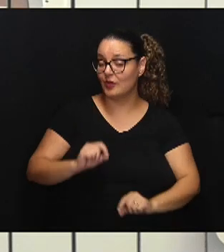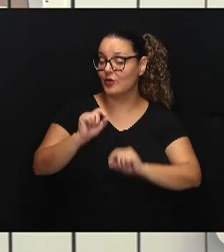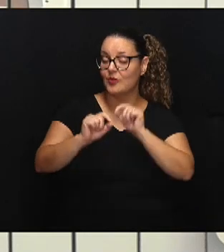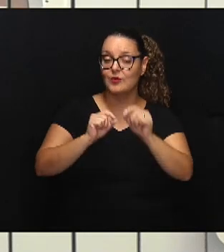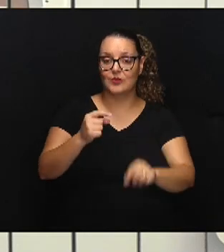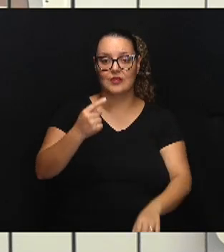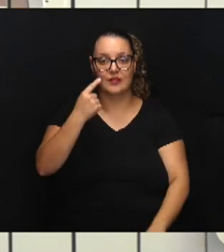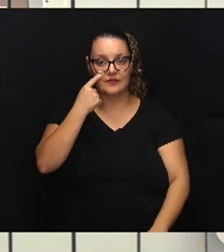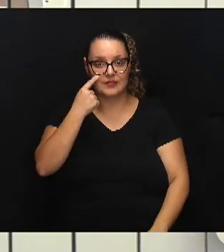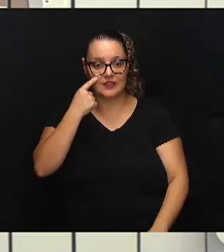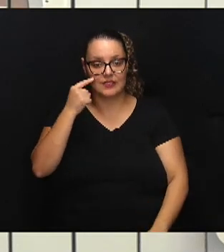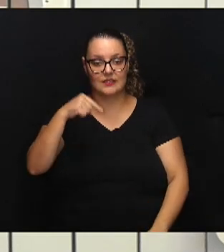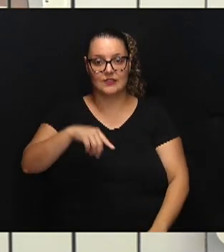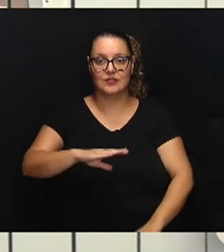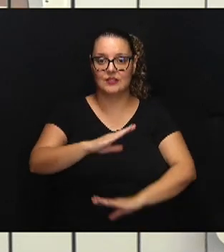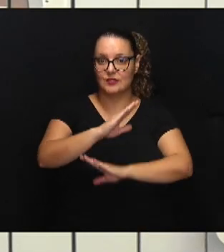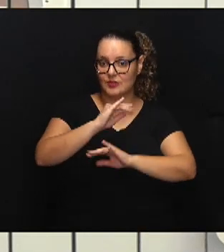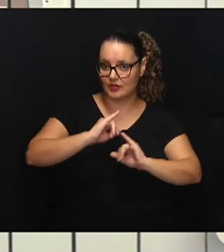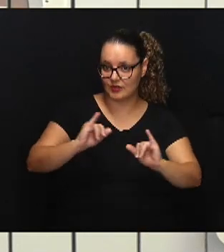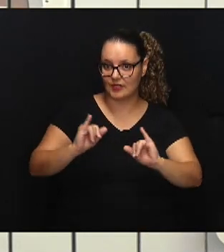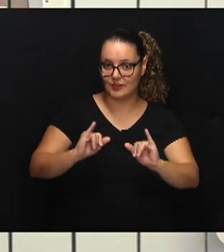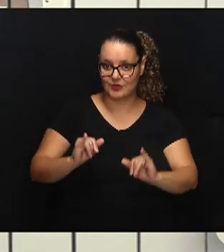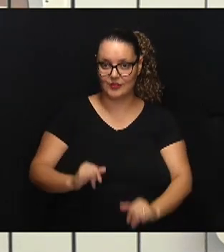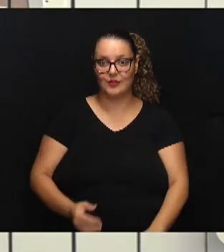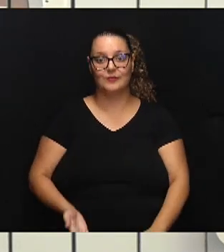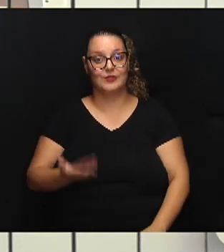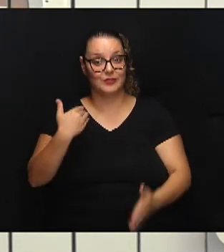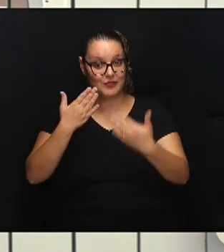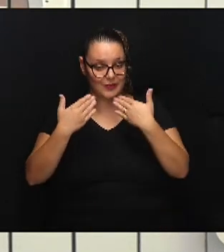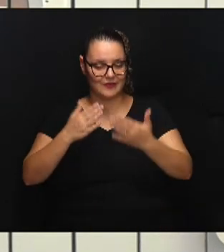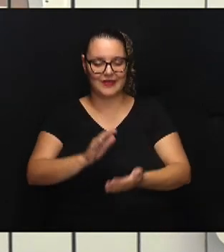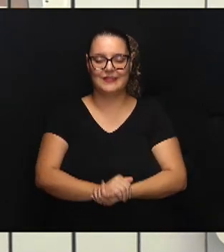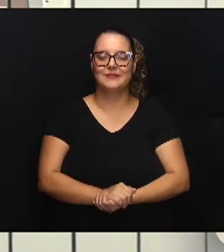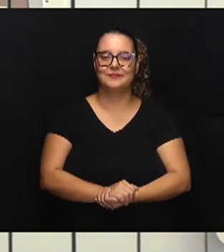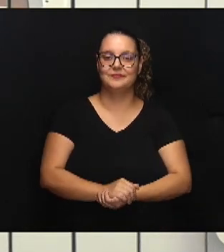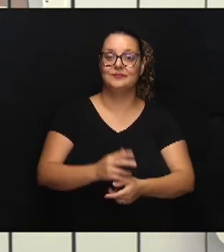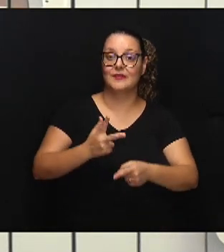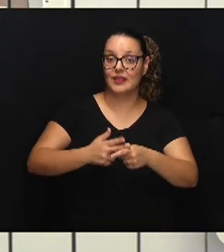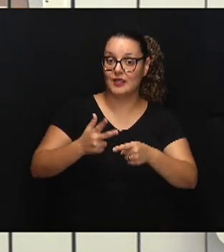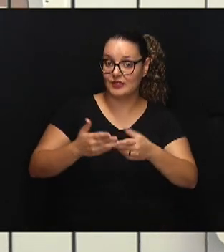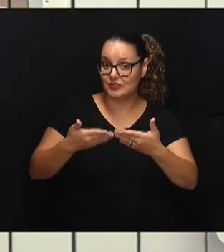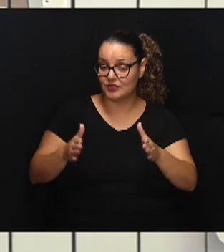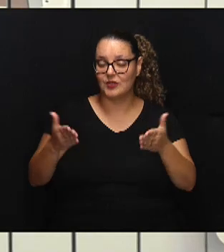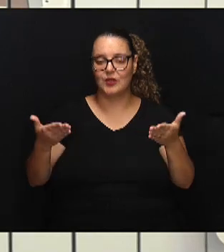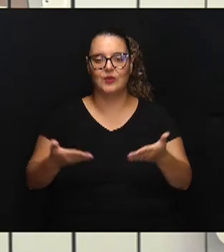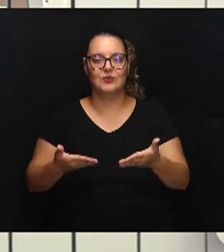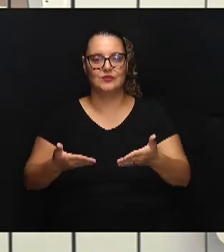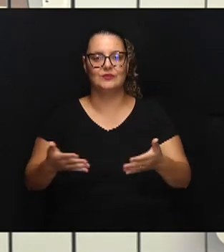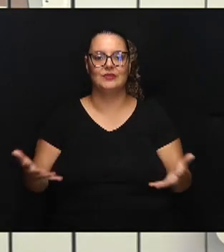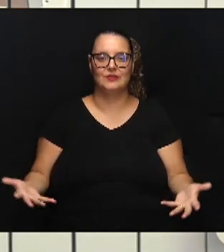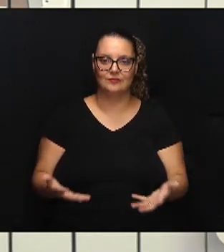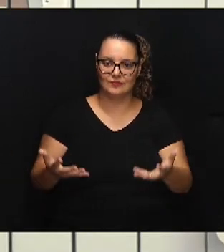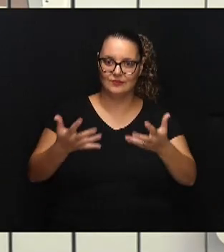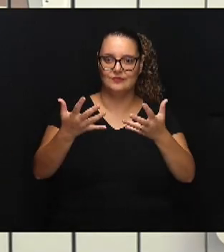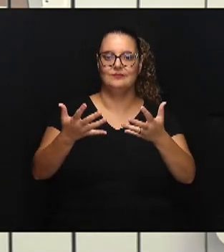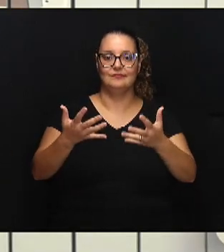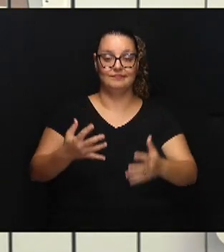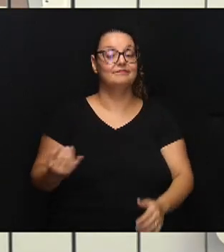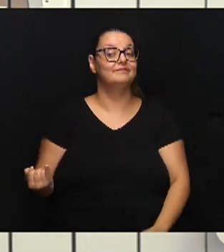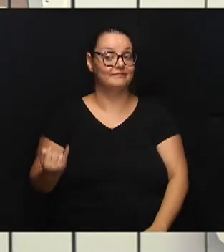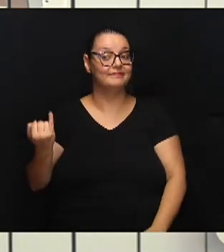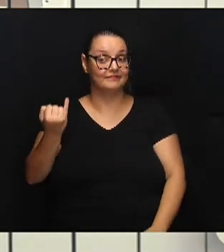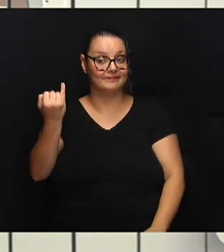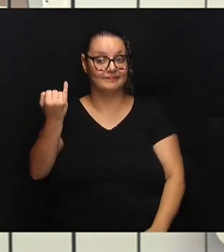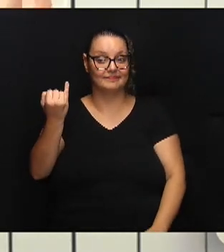construtiva, o que você quer assistir aqui no nosso telejornal. E a gente abre a edição de hoje com uma iniciativa muito